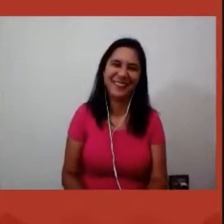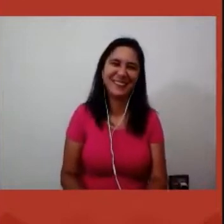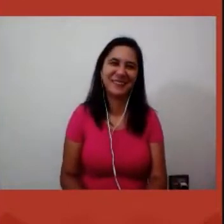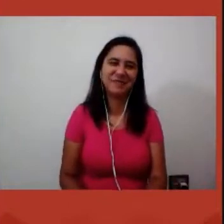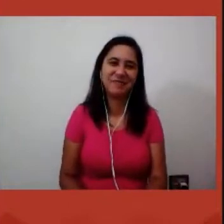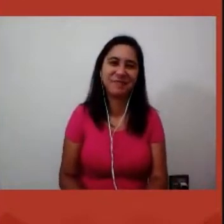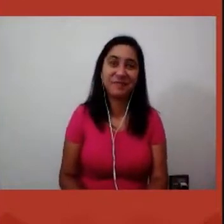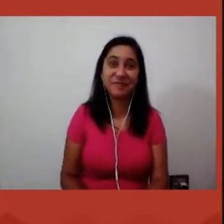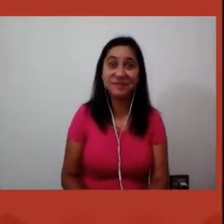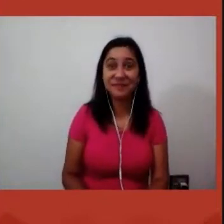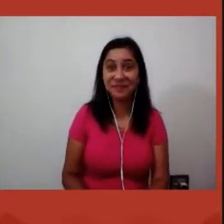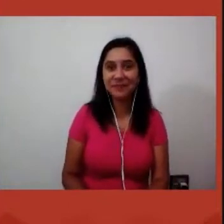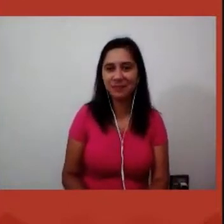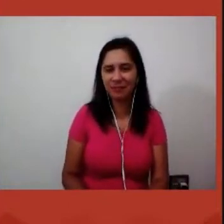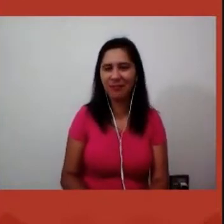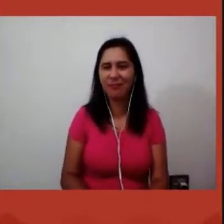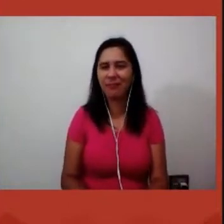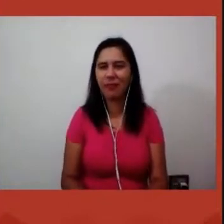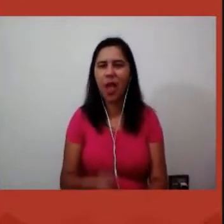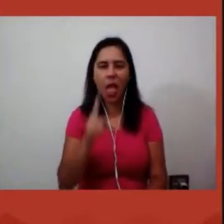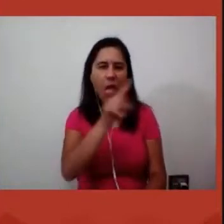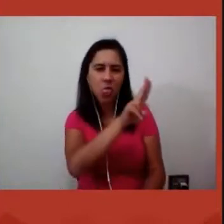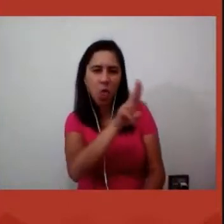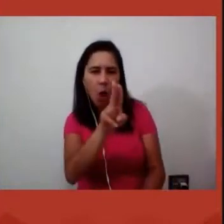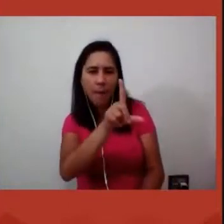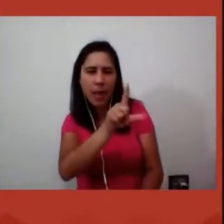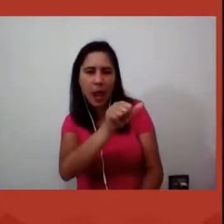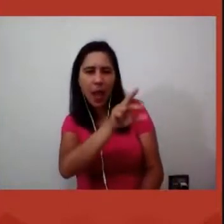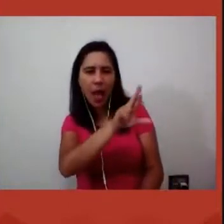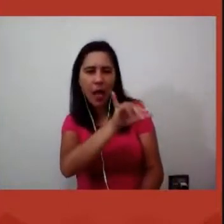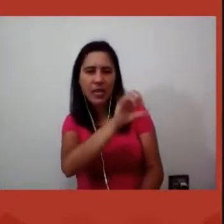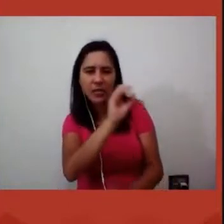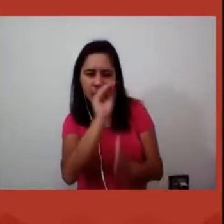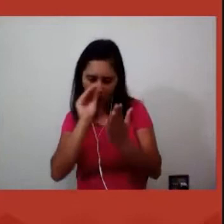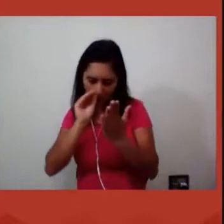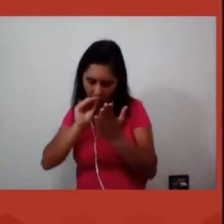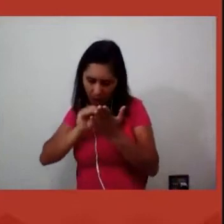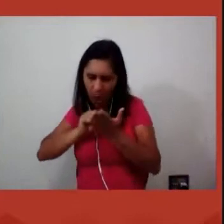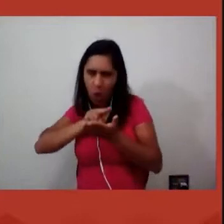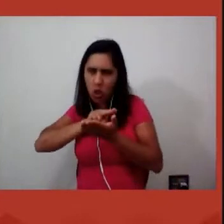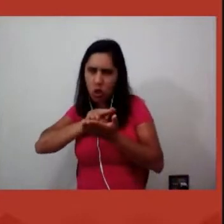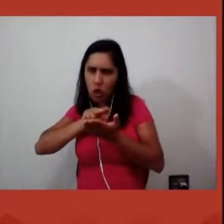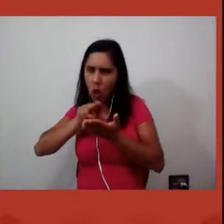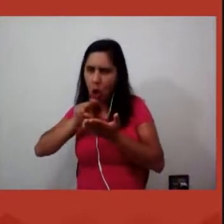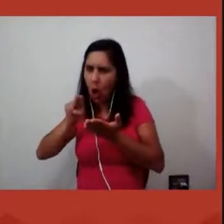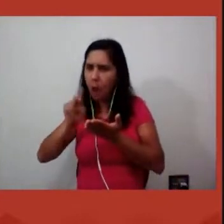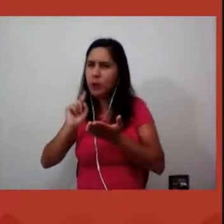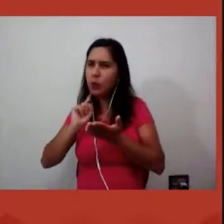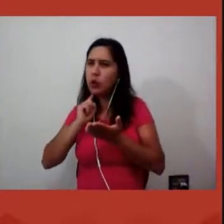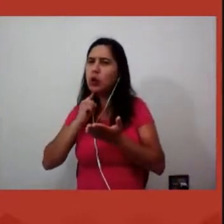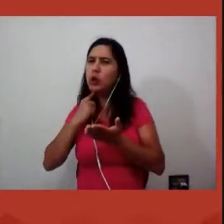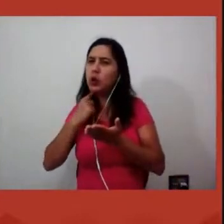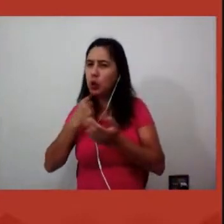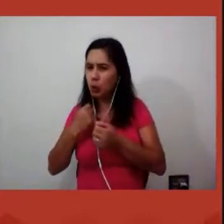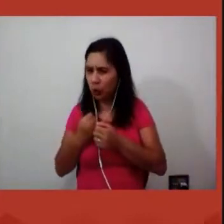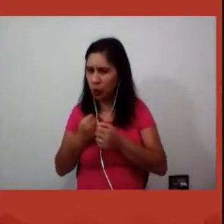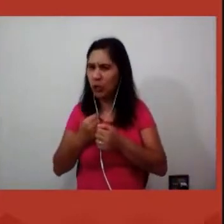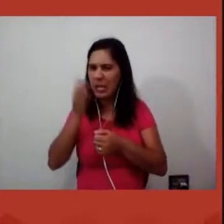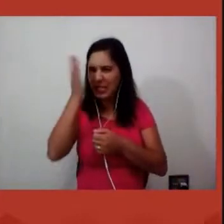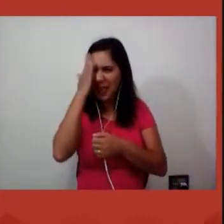Ela ia se ver com você, negra, né? Lista negra. Ela ia responder todas as questões ali. É daqueles alunos que ficam logados